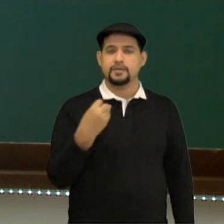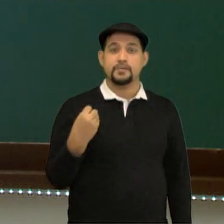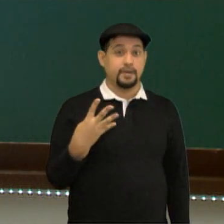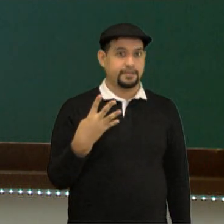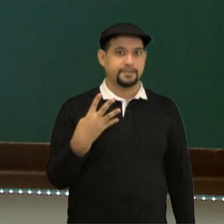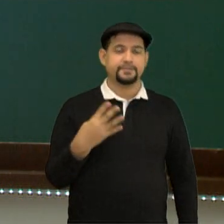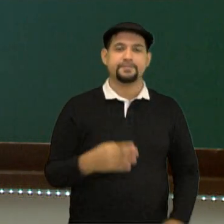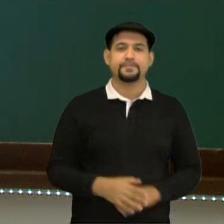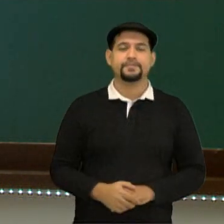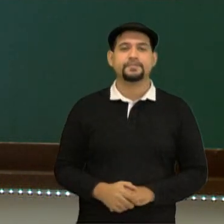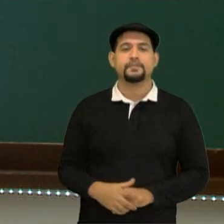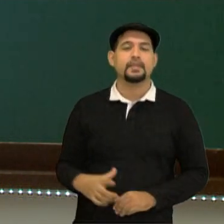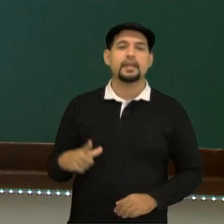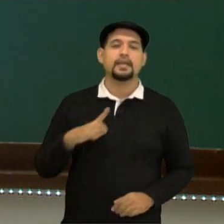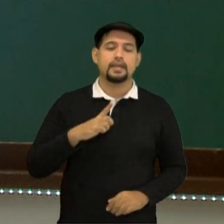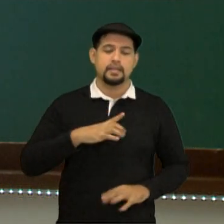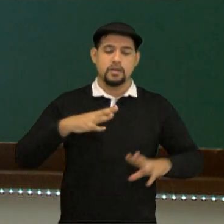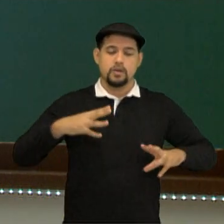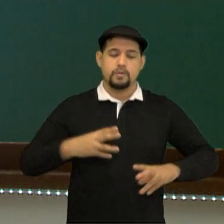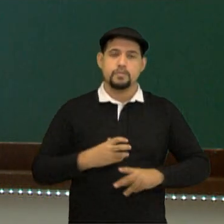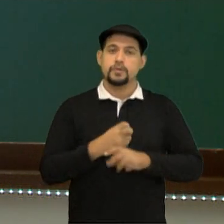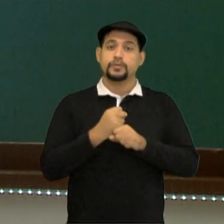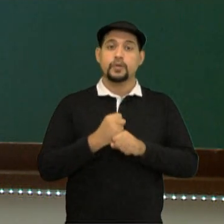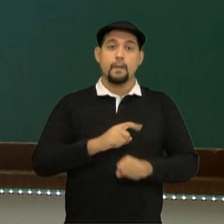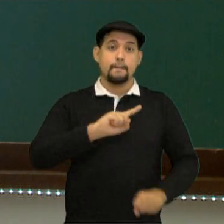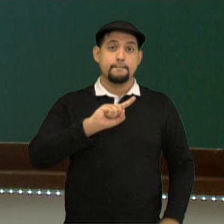0,04. E temos o montante